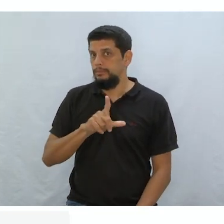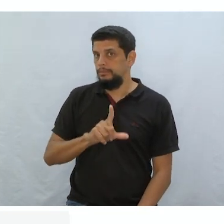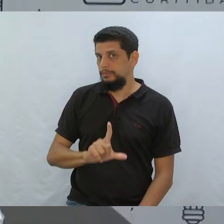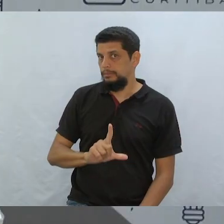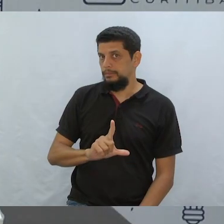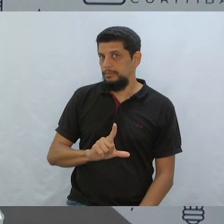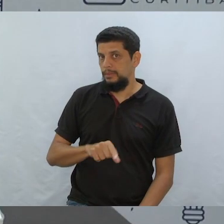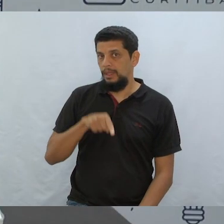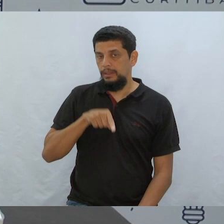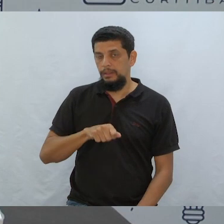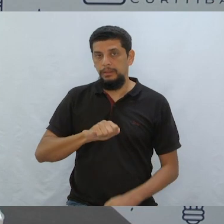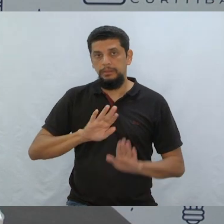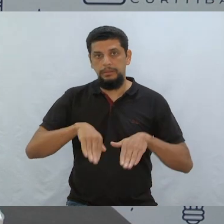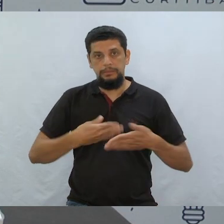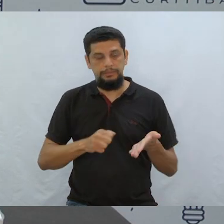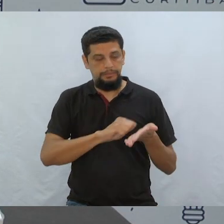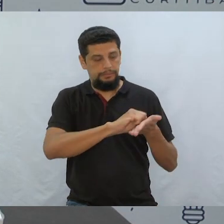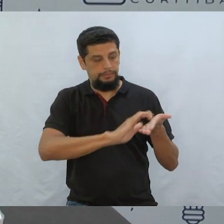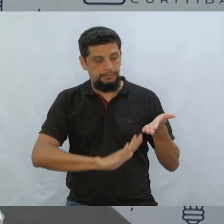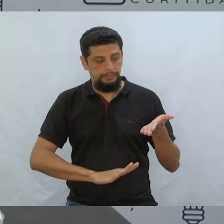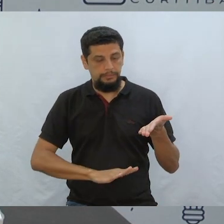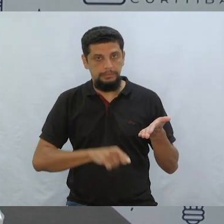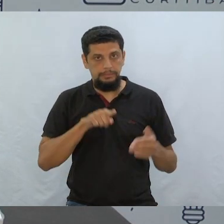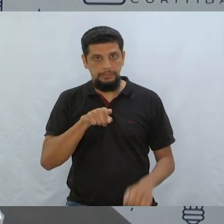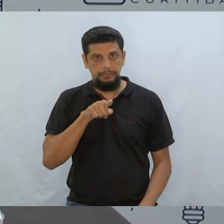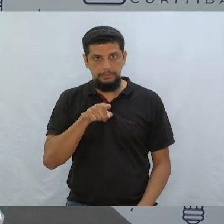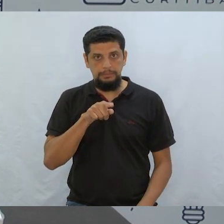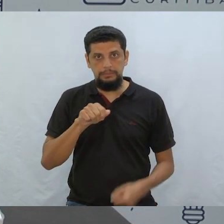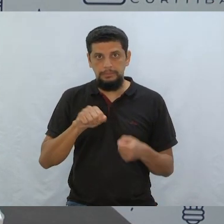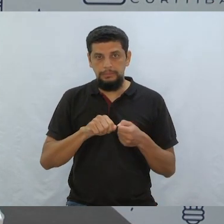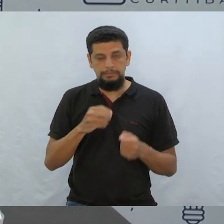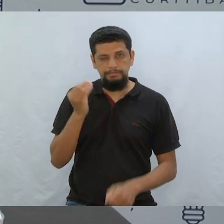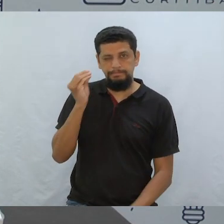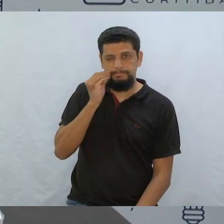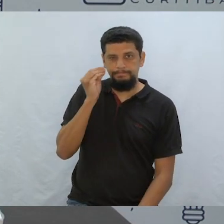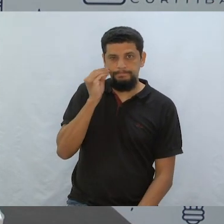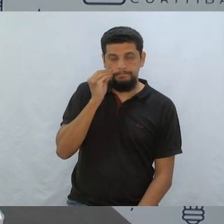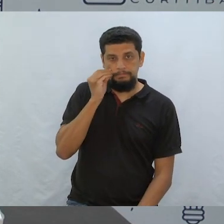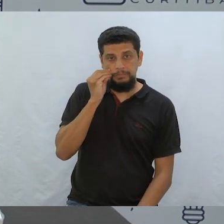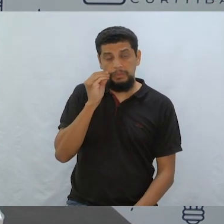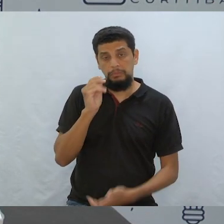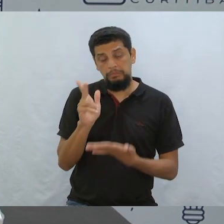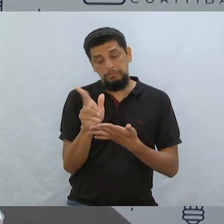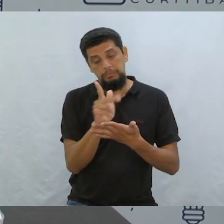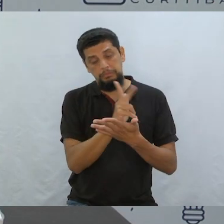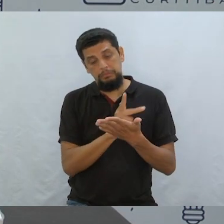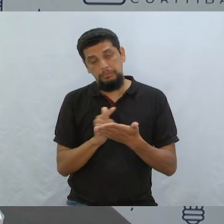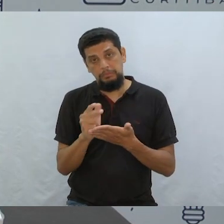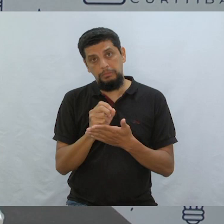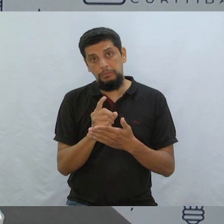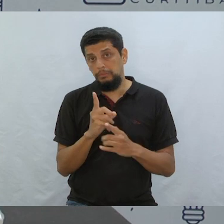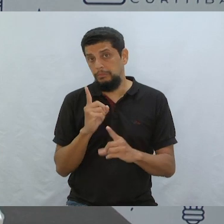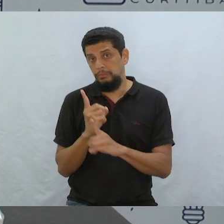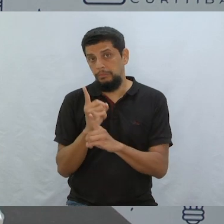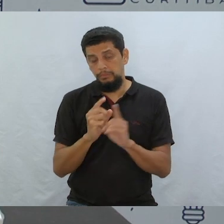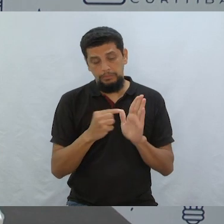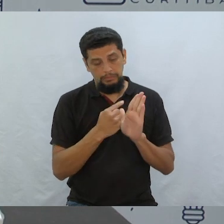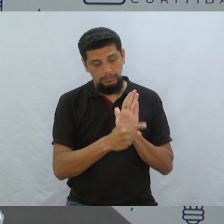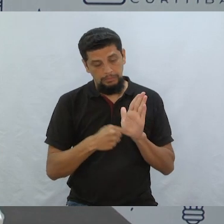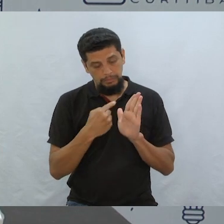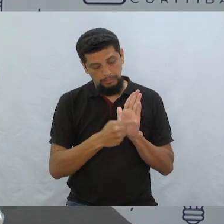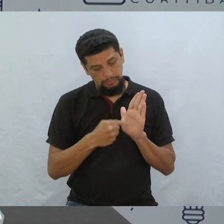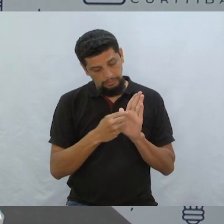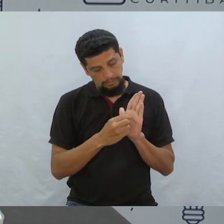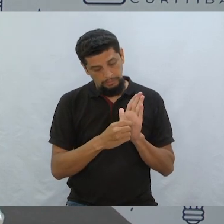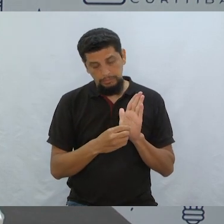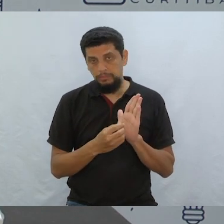litros. Então, essa atividade vai ficar para vocês tentarem ou desenhar ou encontrar um rótulo,